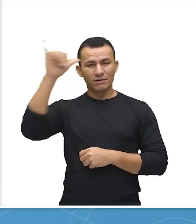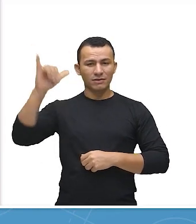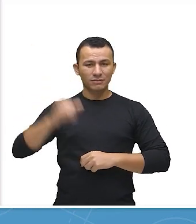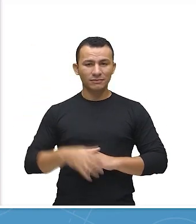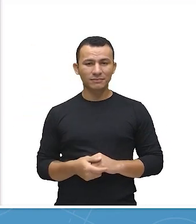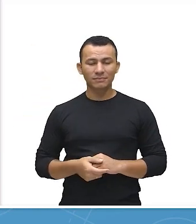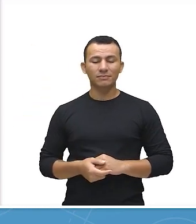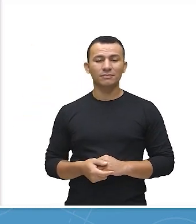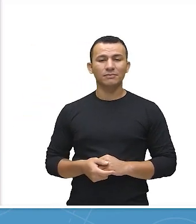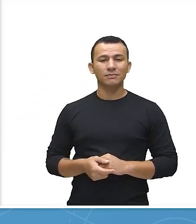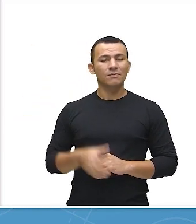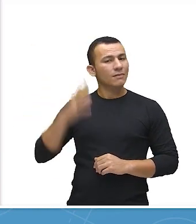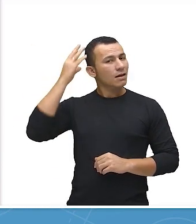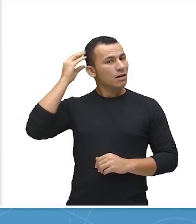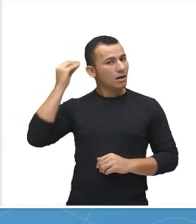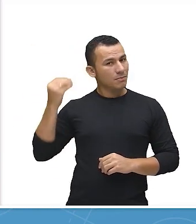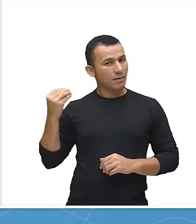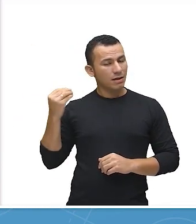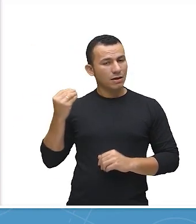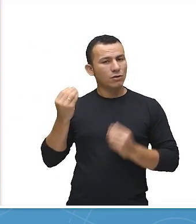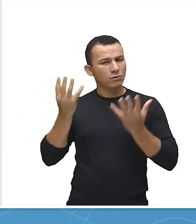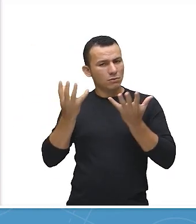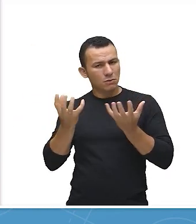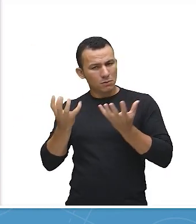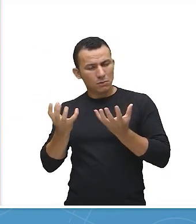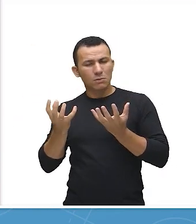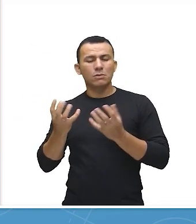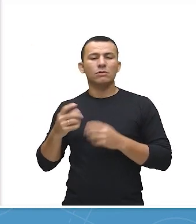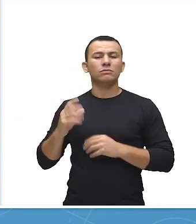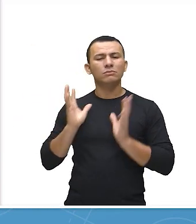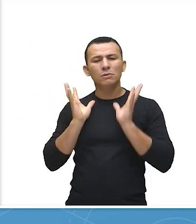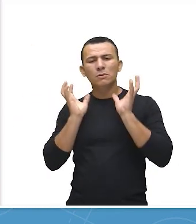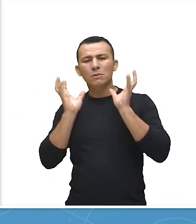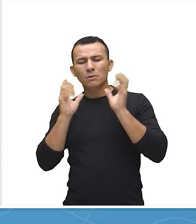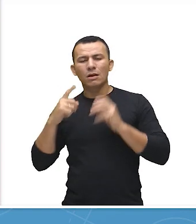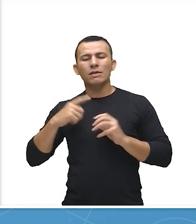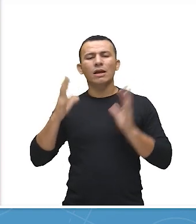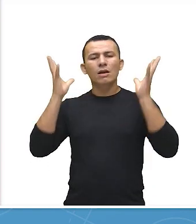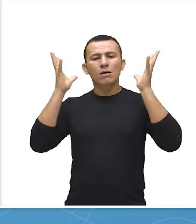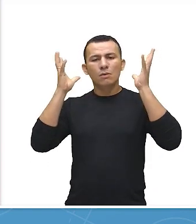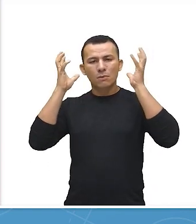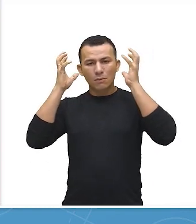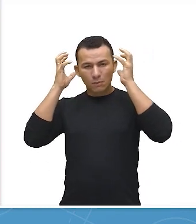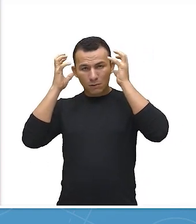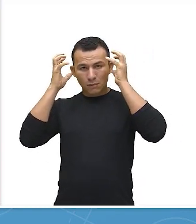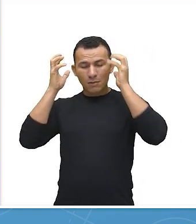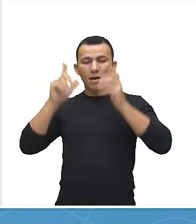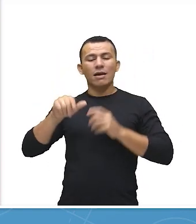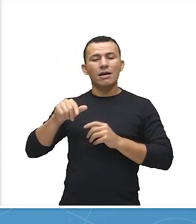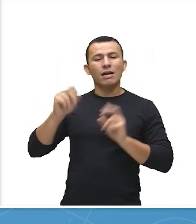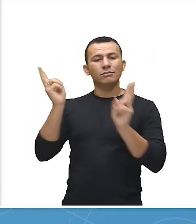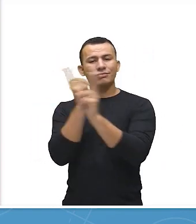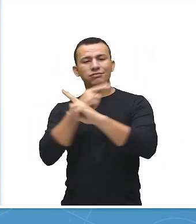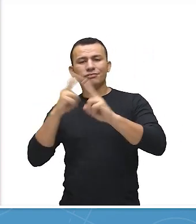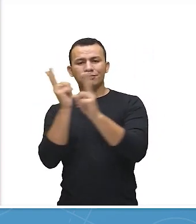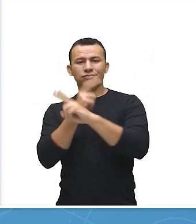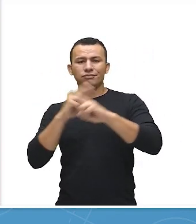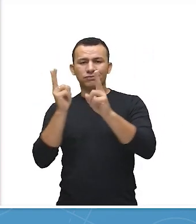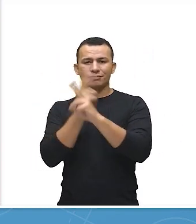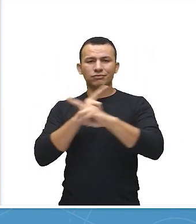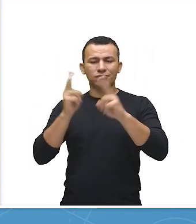Seus cabelos crespos e negros parecem encolher-se ainda mais para não sofrer a ação do vento impregnado de